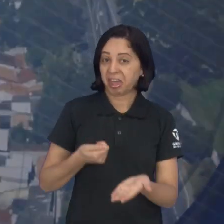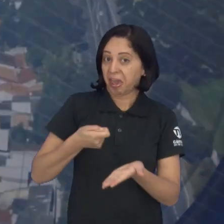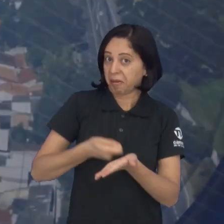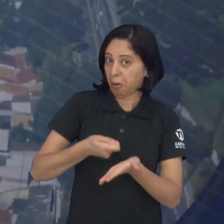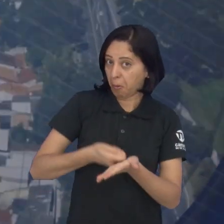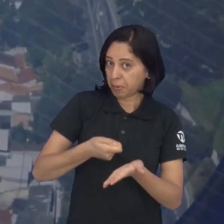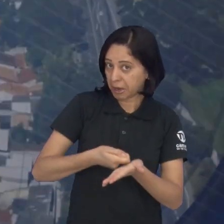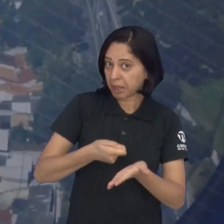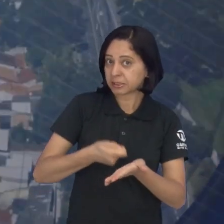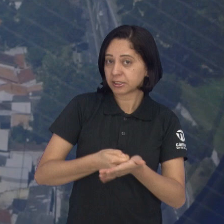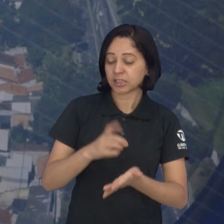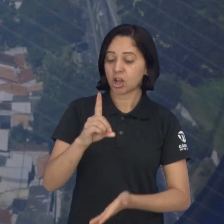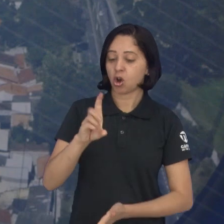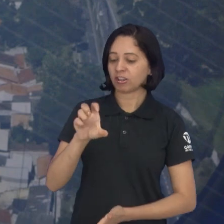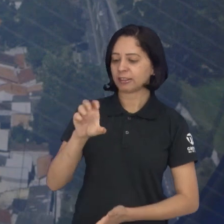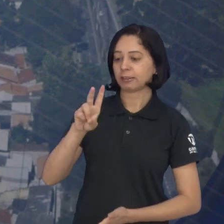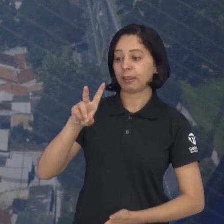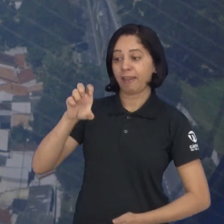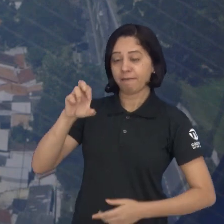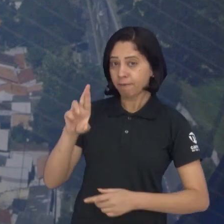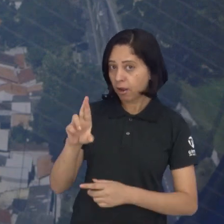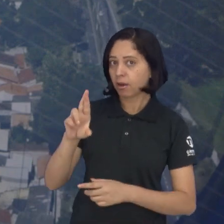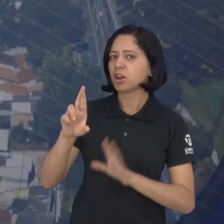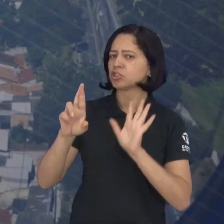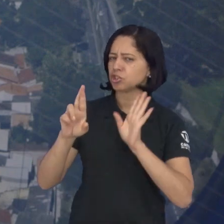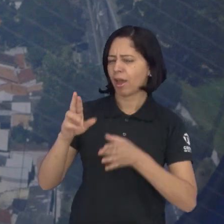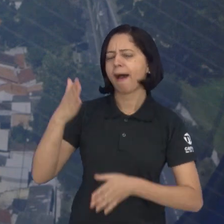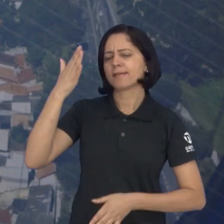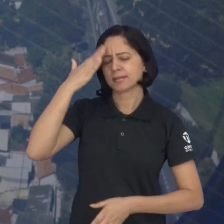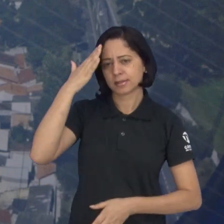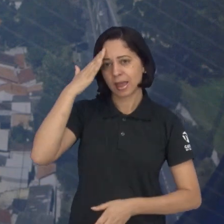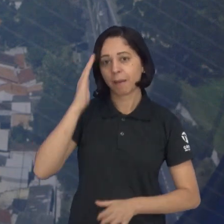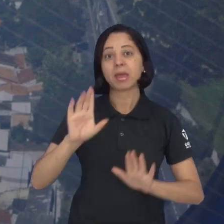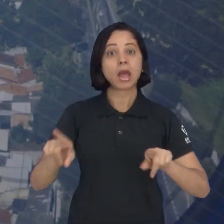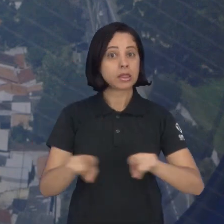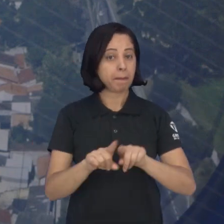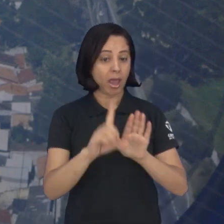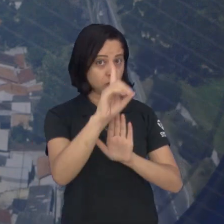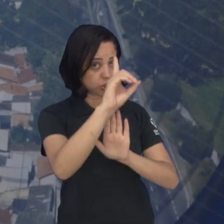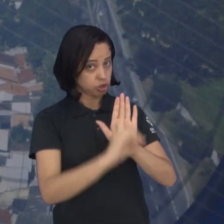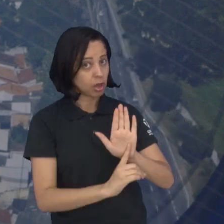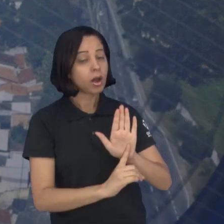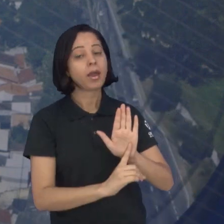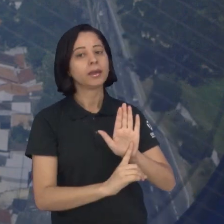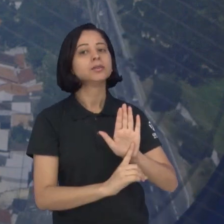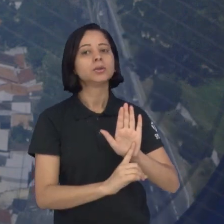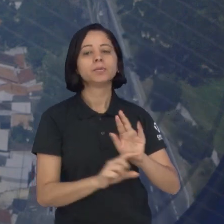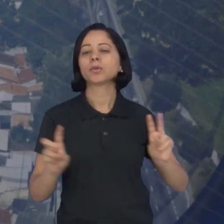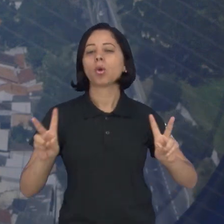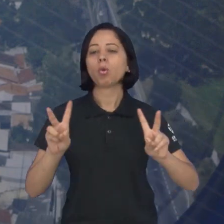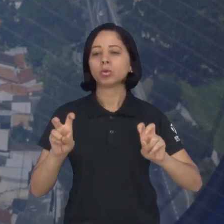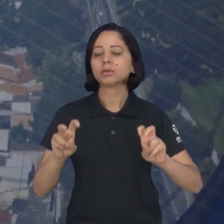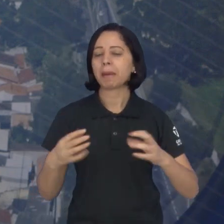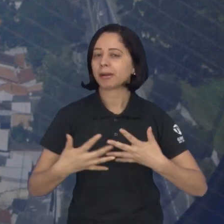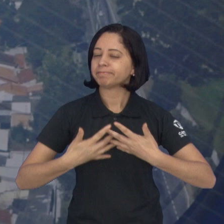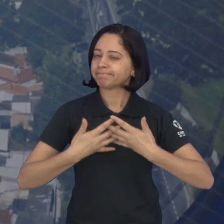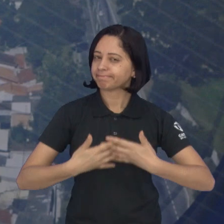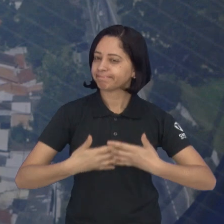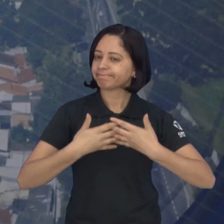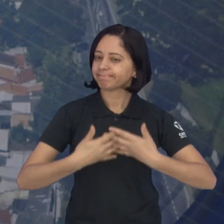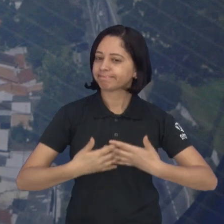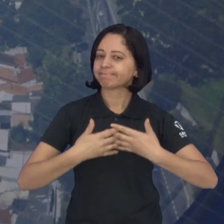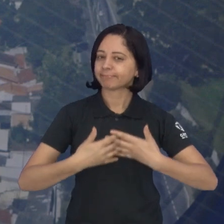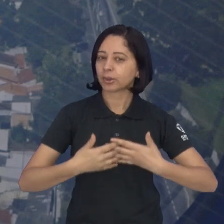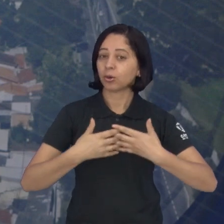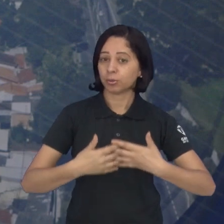essa palavra desde que somos bem pequenininhos, né? Mas temos direitos também. E esse assunto é complicado, né, gente?